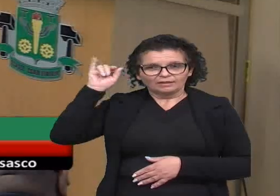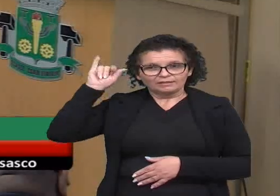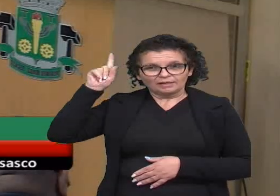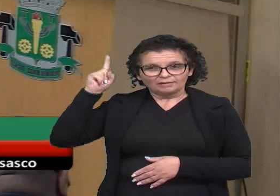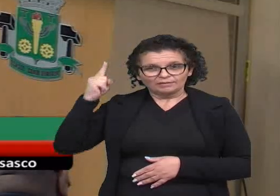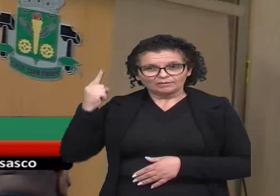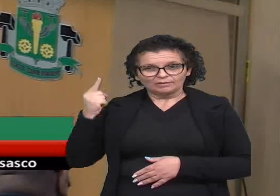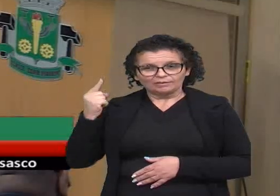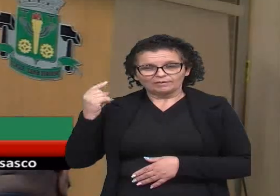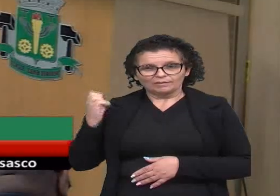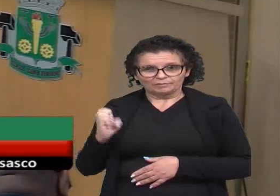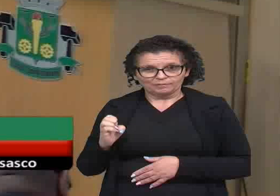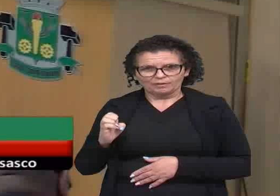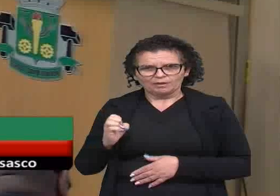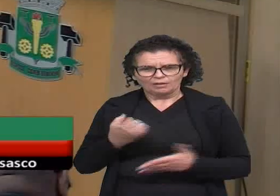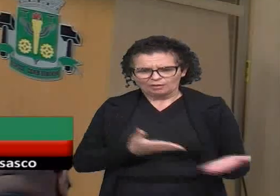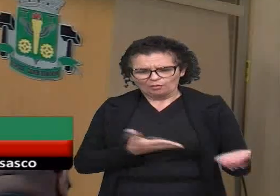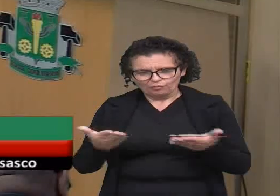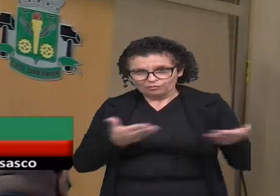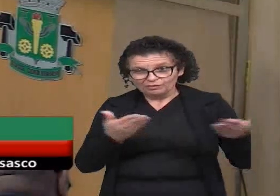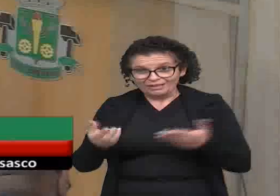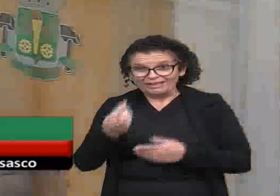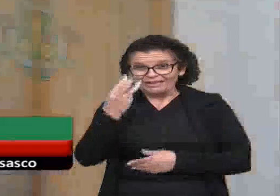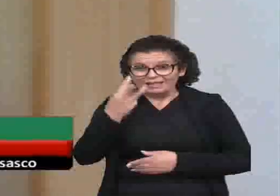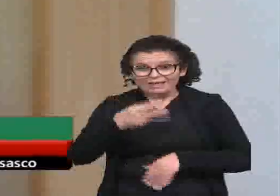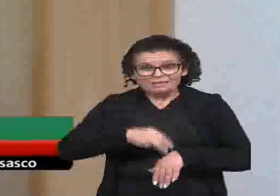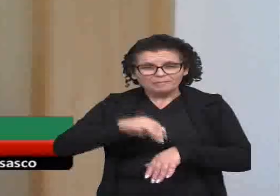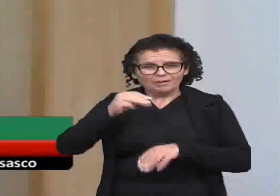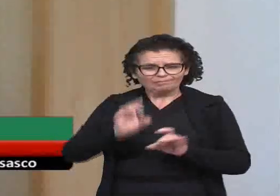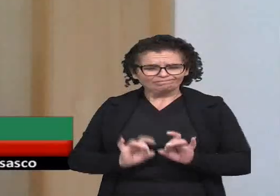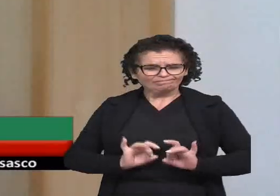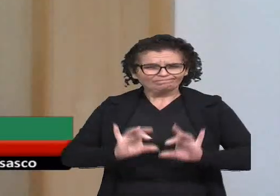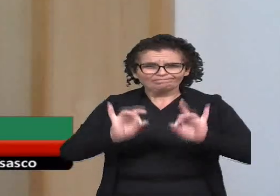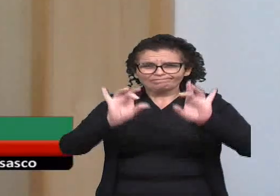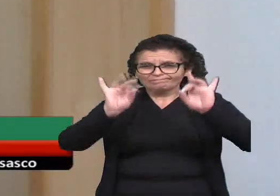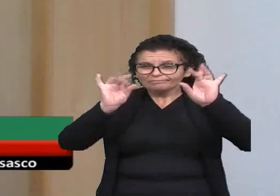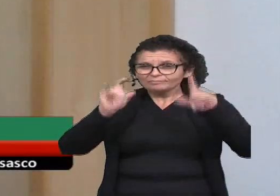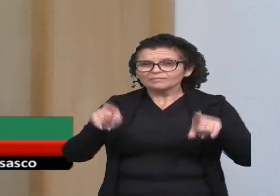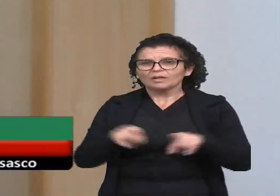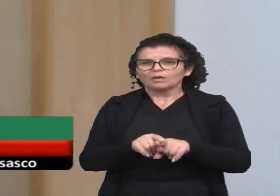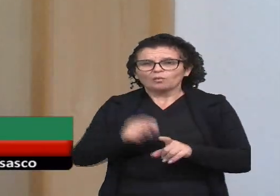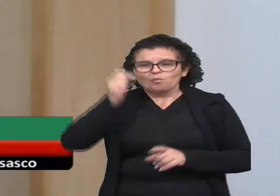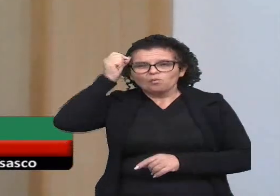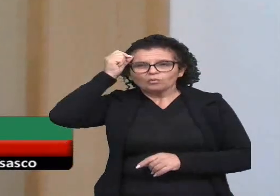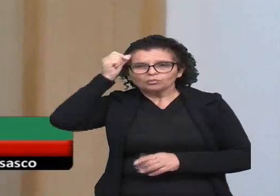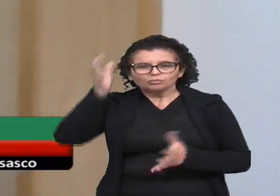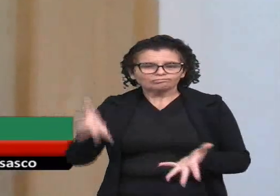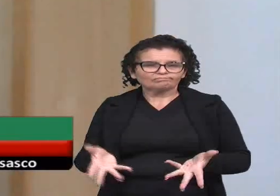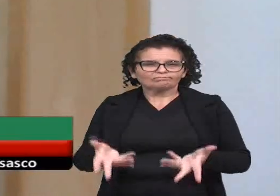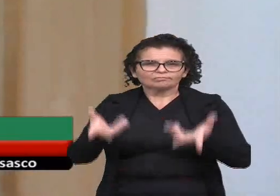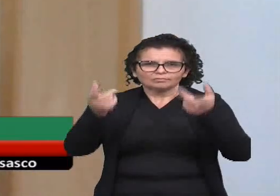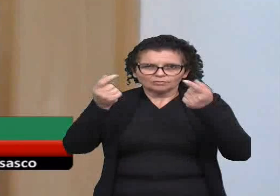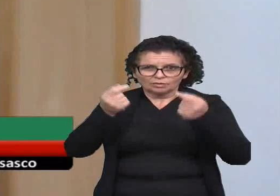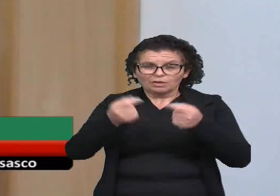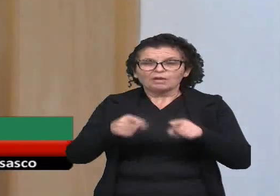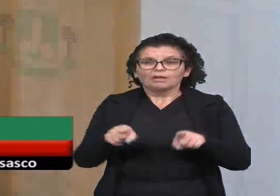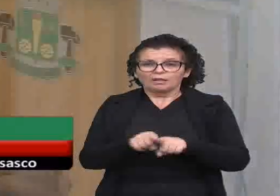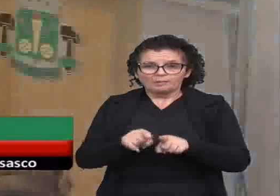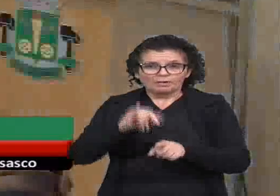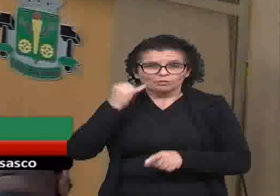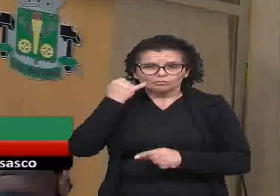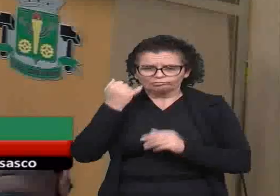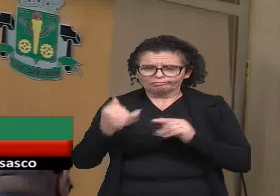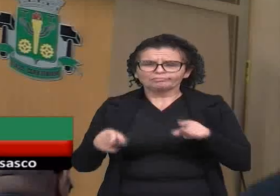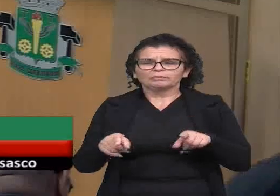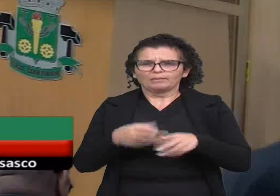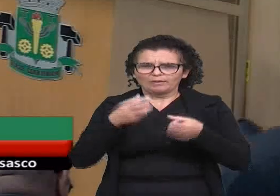esses três grandes mestres aqui, de uma cultura tão excepcional. Dizer que as falas da vereadora Jo aqui